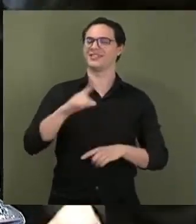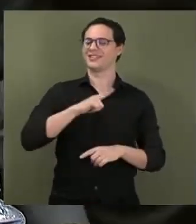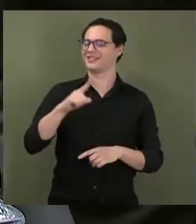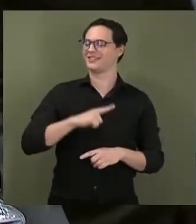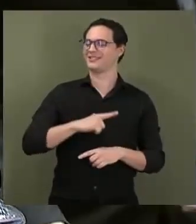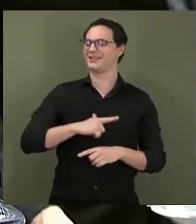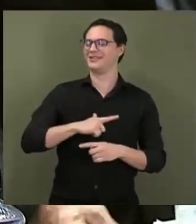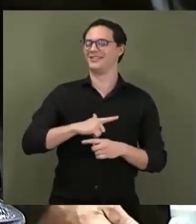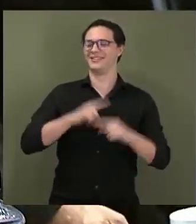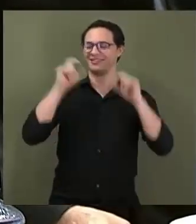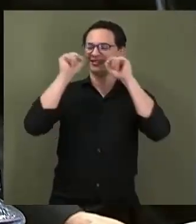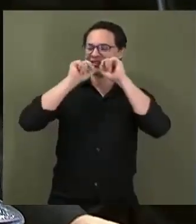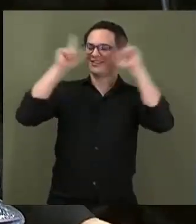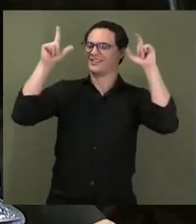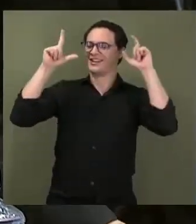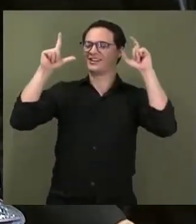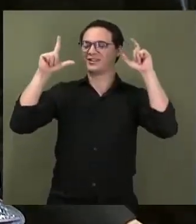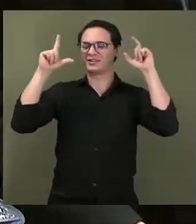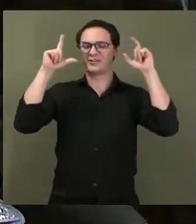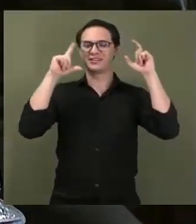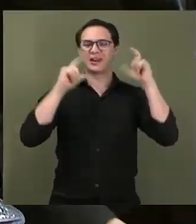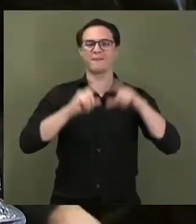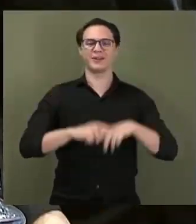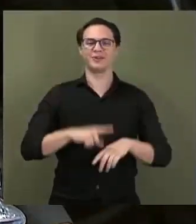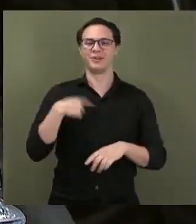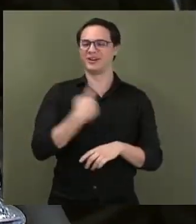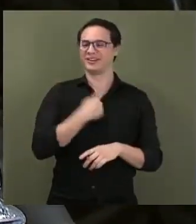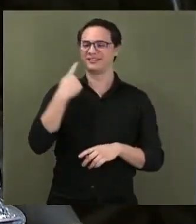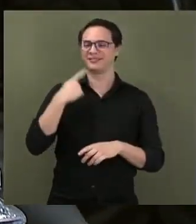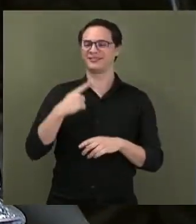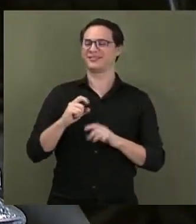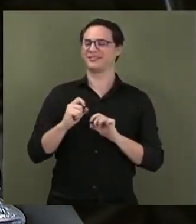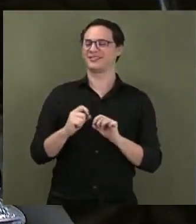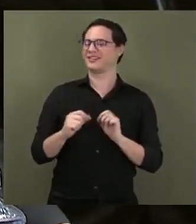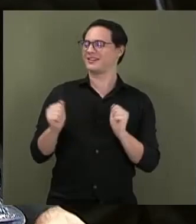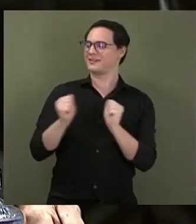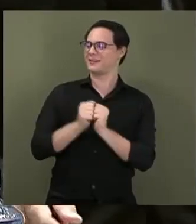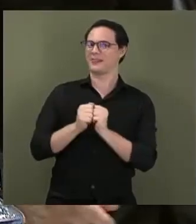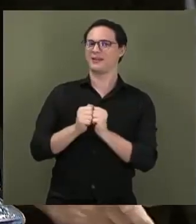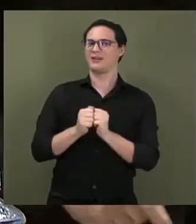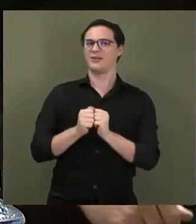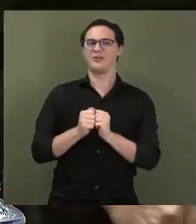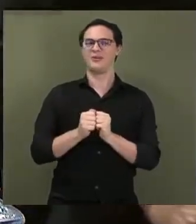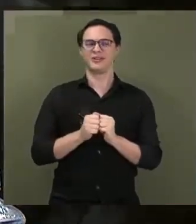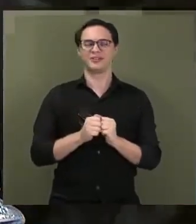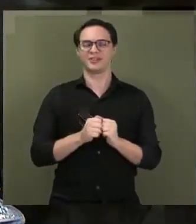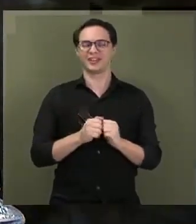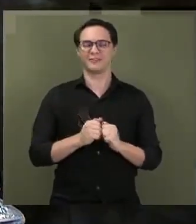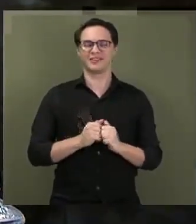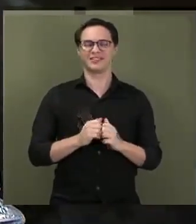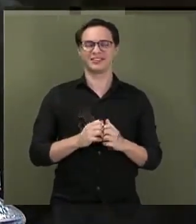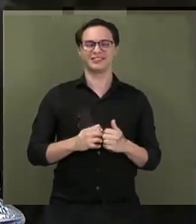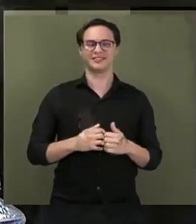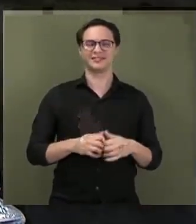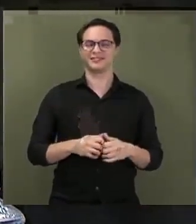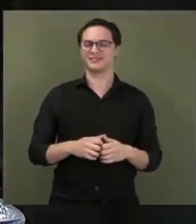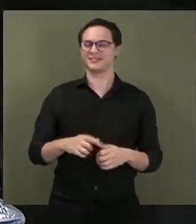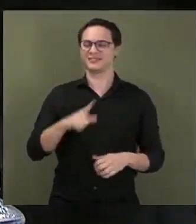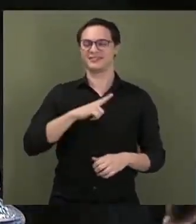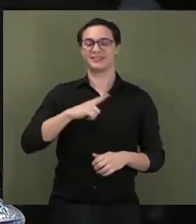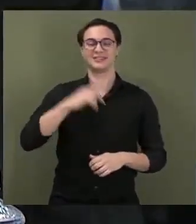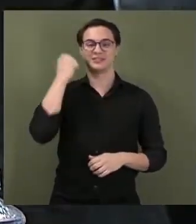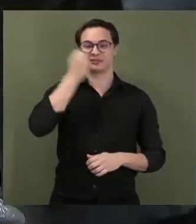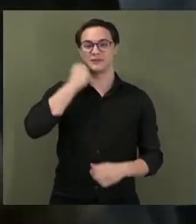É um registro que considero importante em função de um discurso que foi proferido aqui há pouco. Até lamento aqui, mas está aqui o senador Humberto